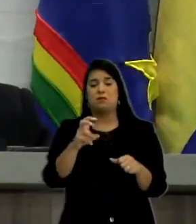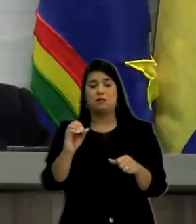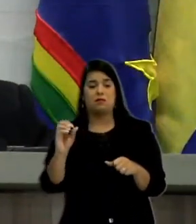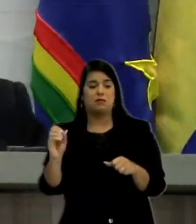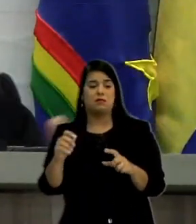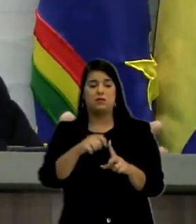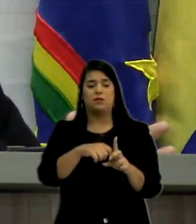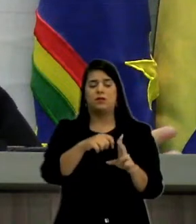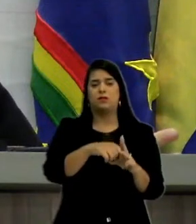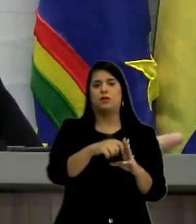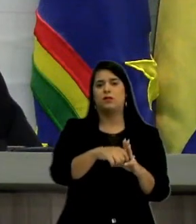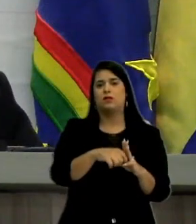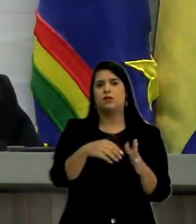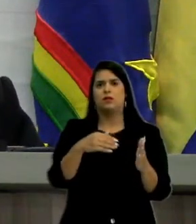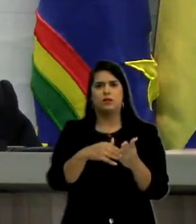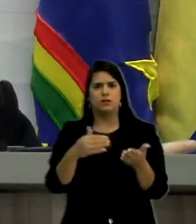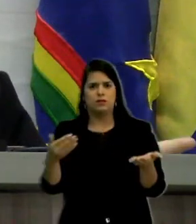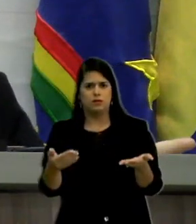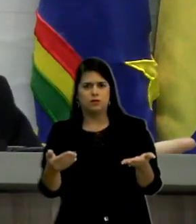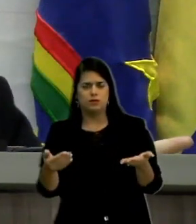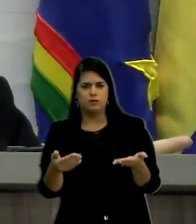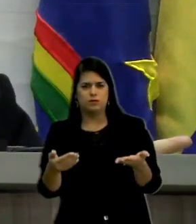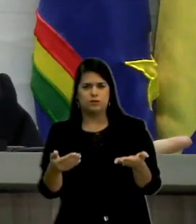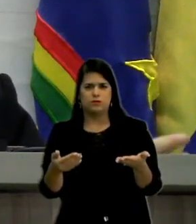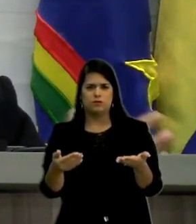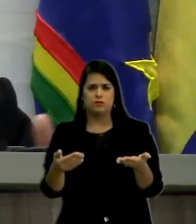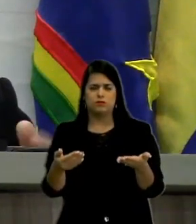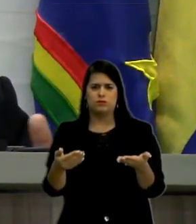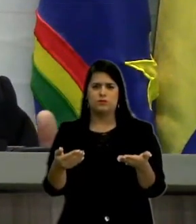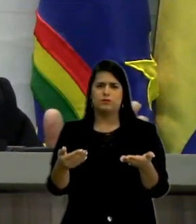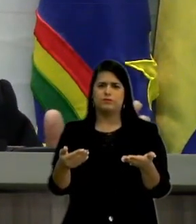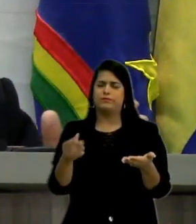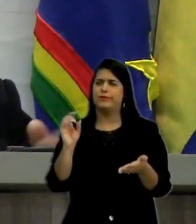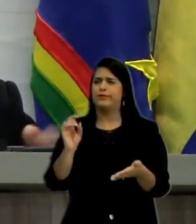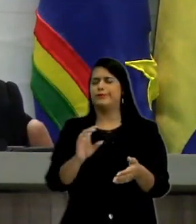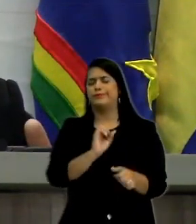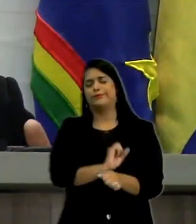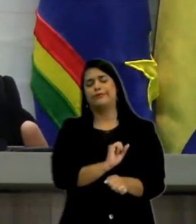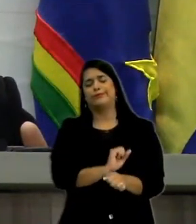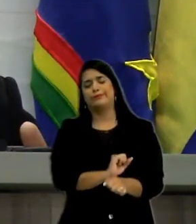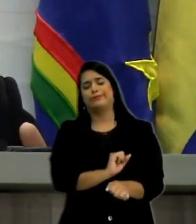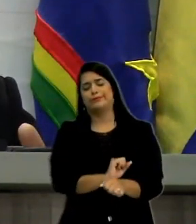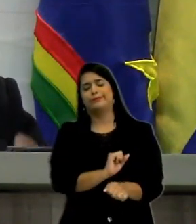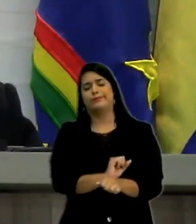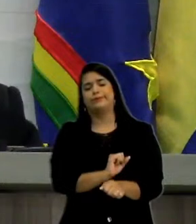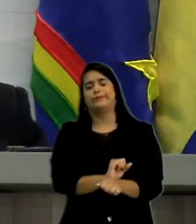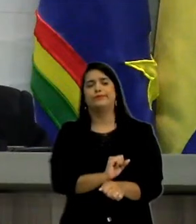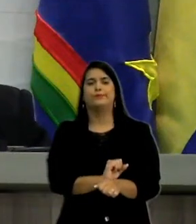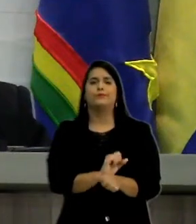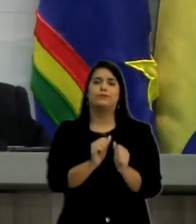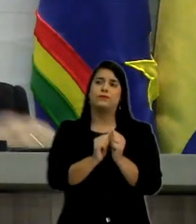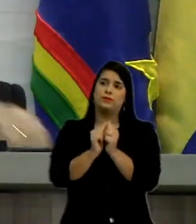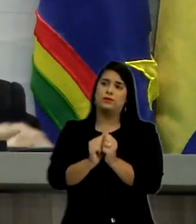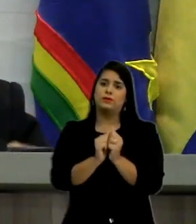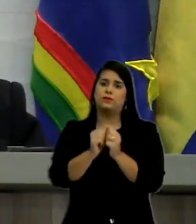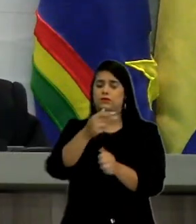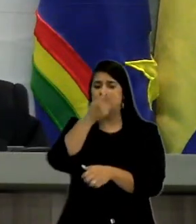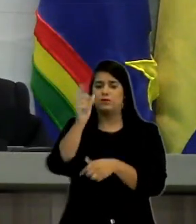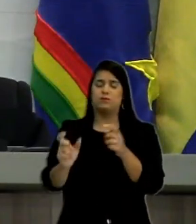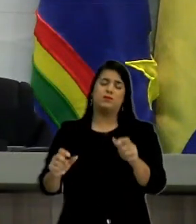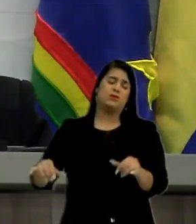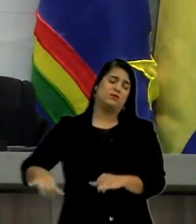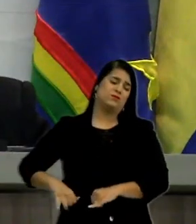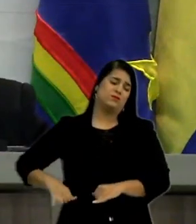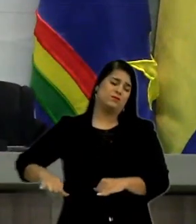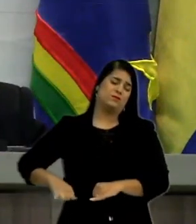mês. Até hoje, infelizmente, a gente só espera na expectativa, junto com as pessoas que sofrem